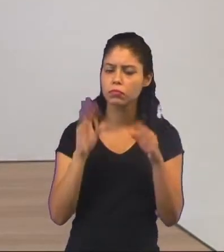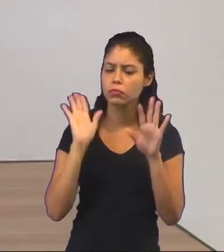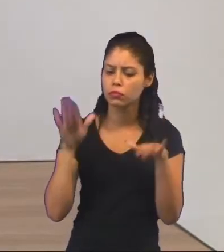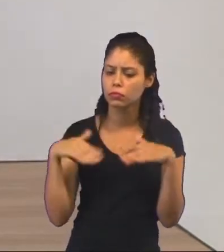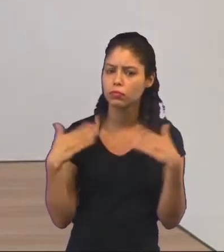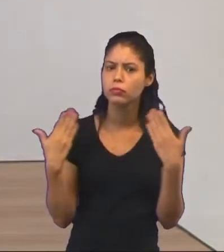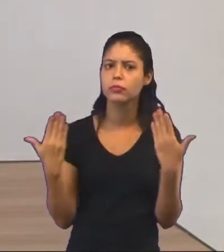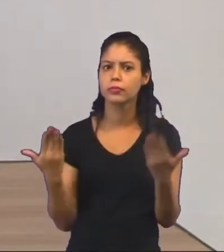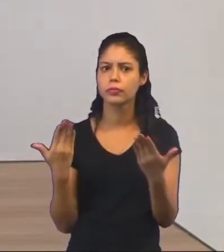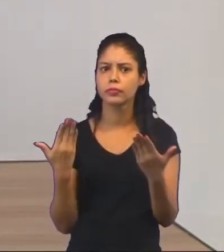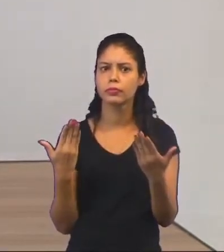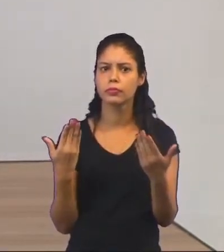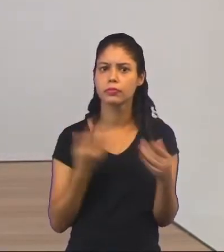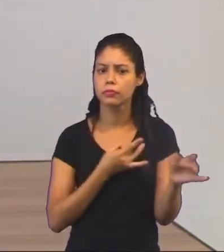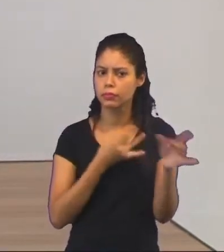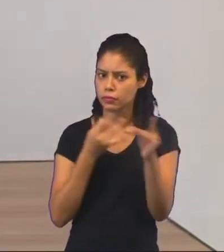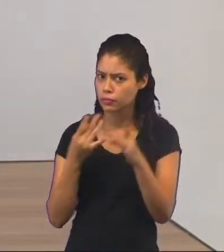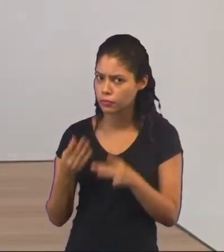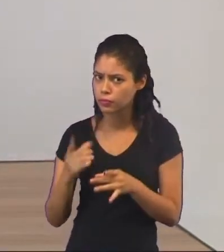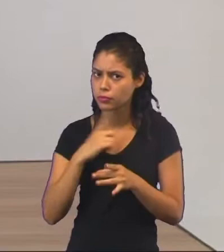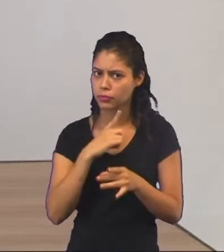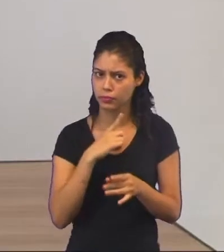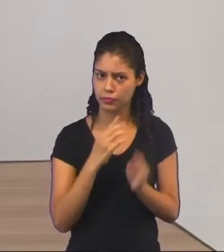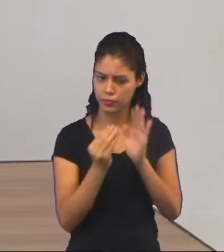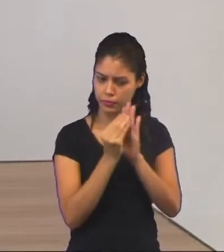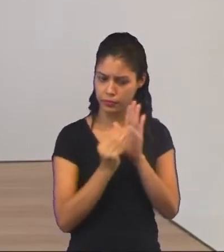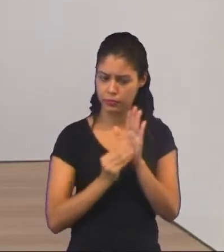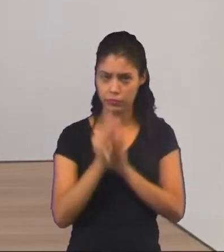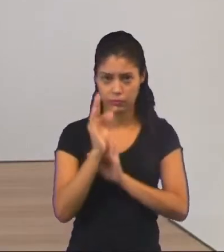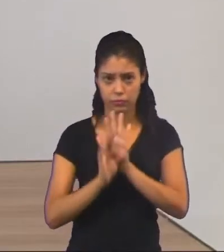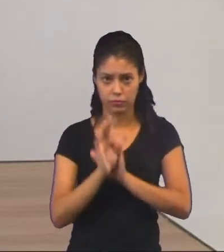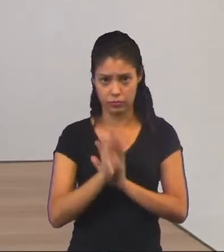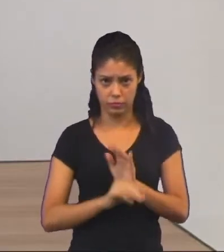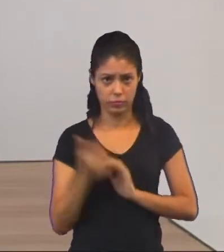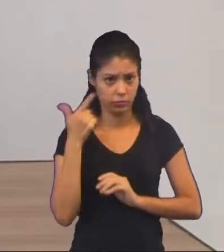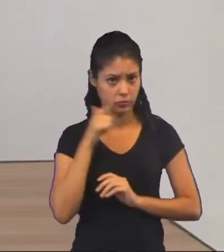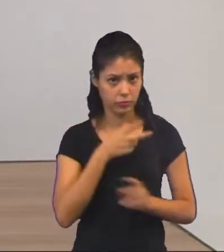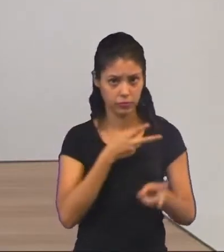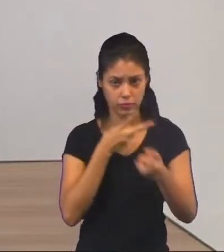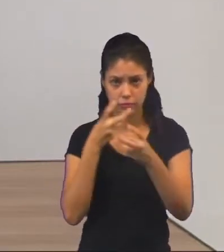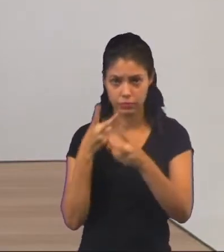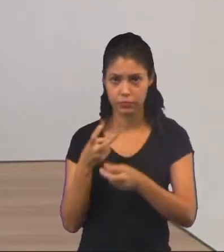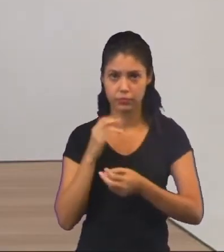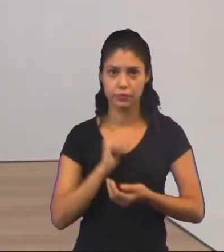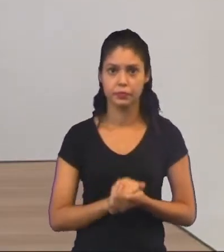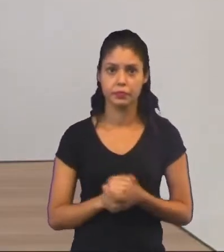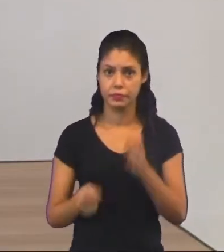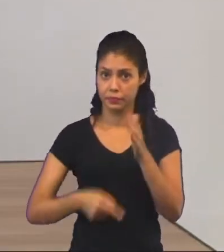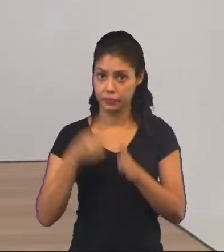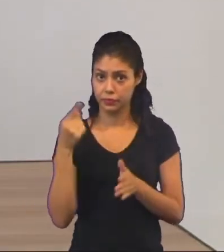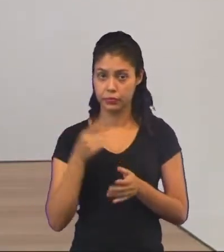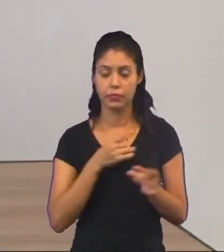Quais foram as pistas que foram sendo dadas no texto? Nós conseguimos perceber,